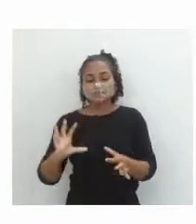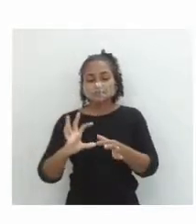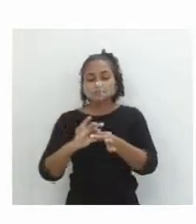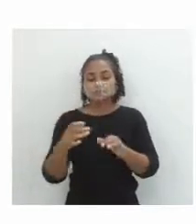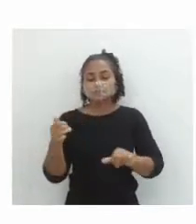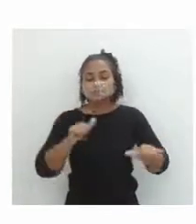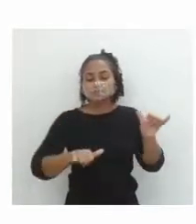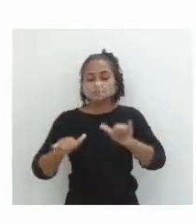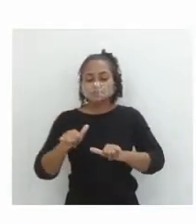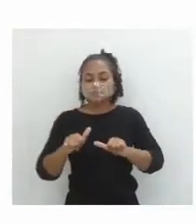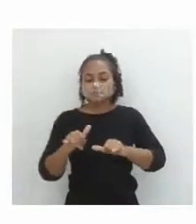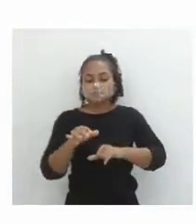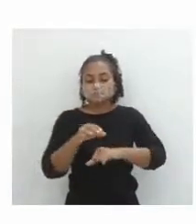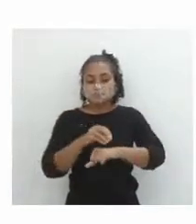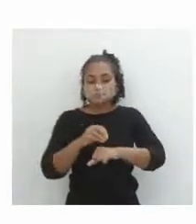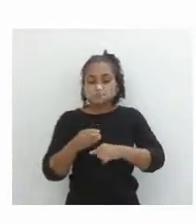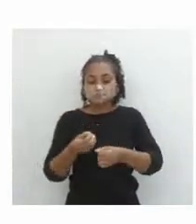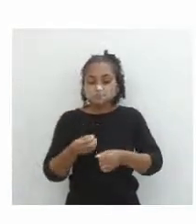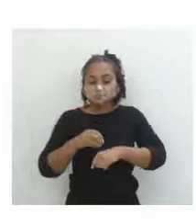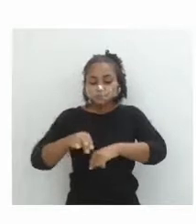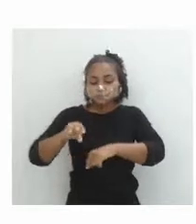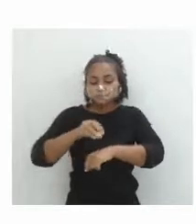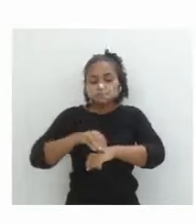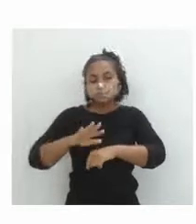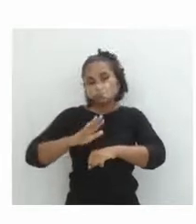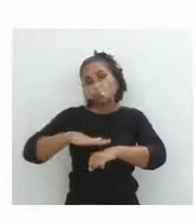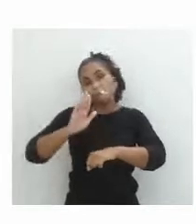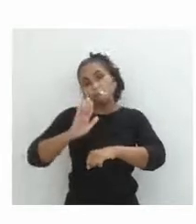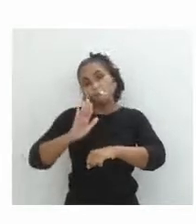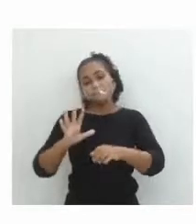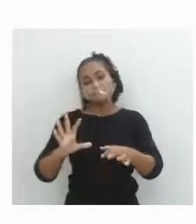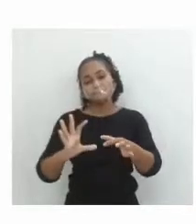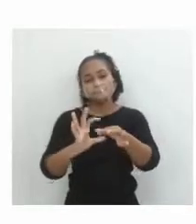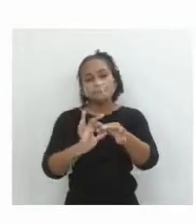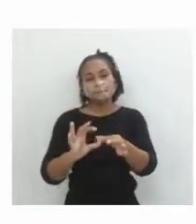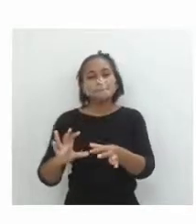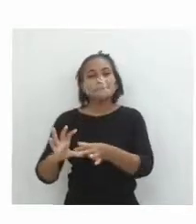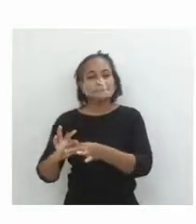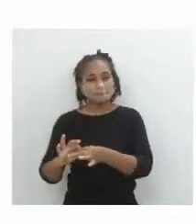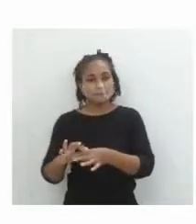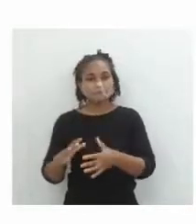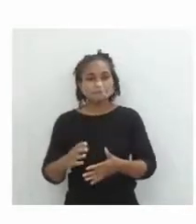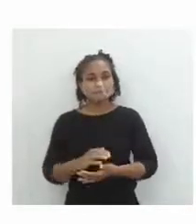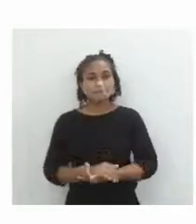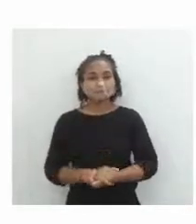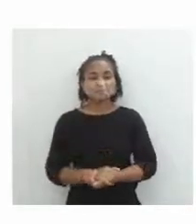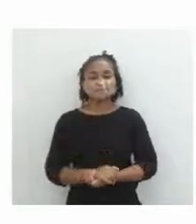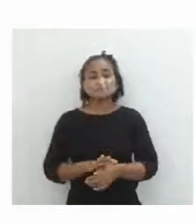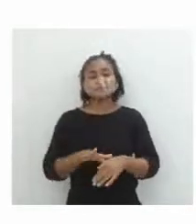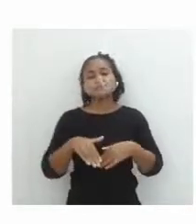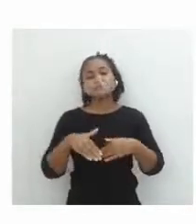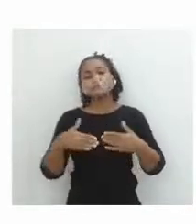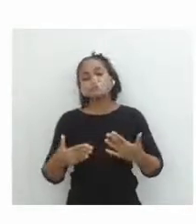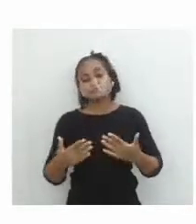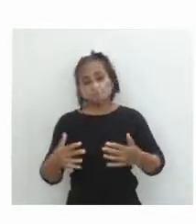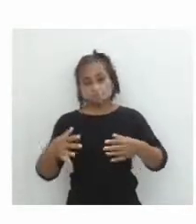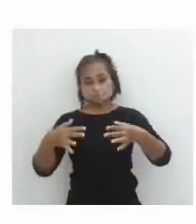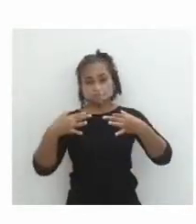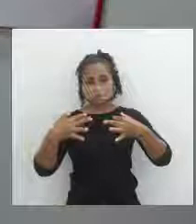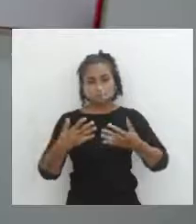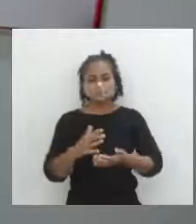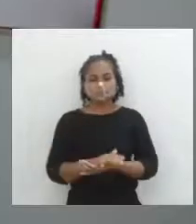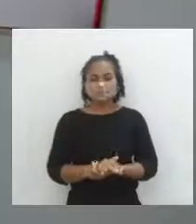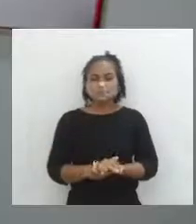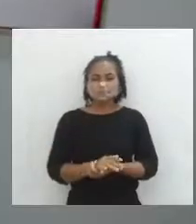caracterizada pelo compartilhamento de um ou mais pares de elétrons entre os átomos. E aí volta para mim. A gente